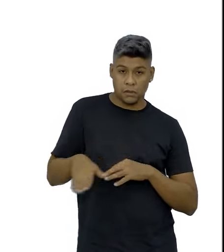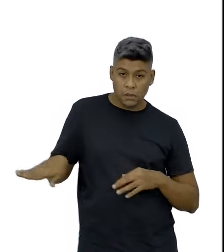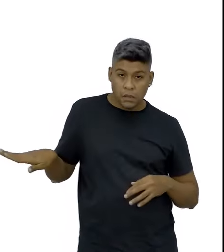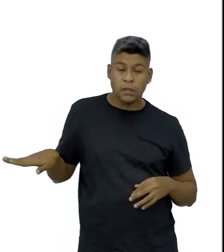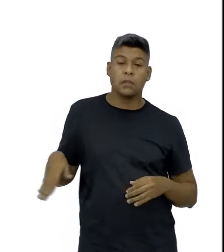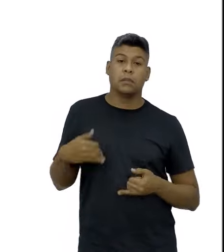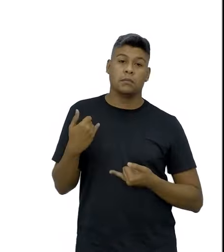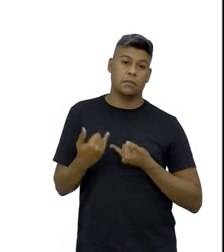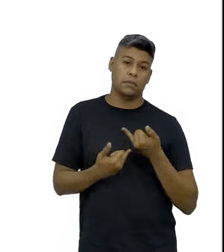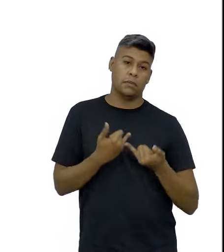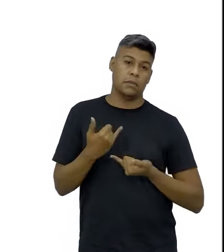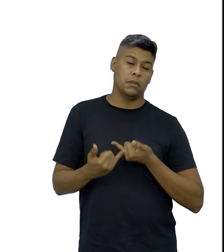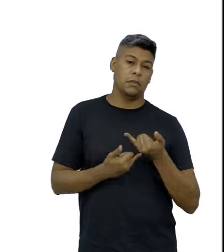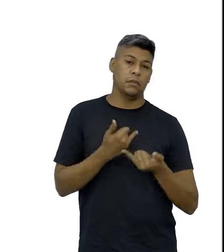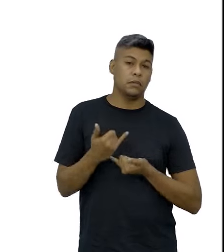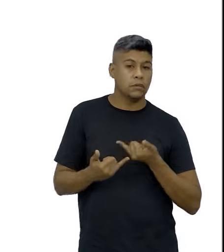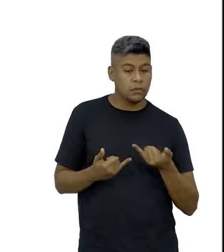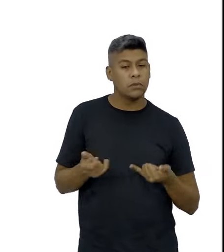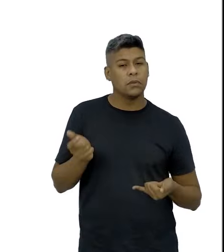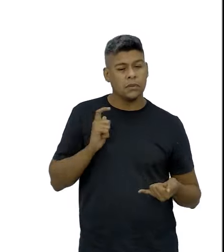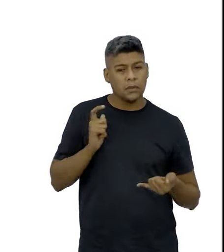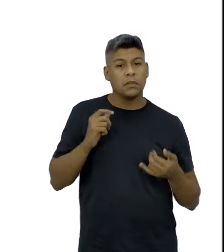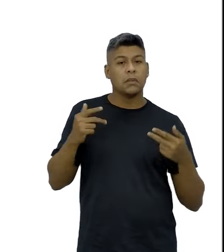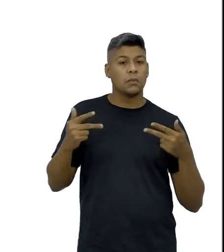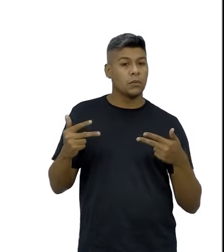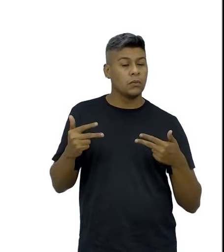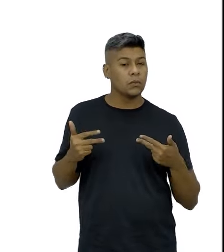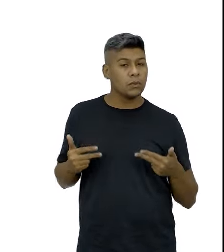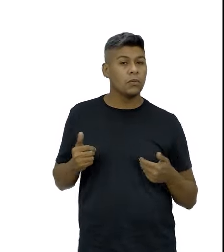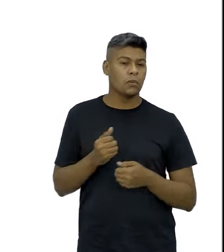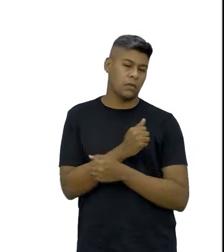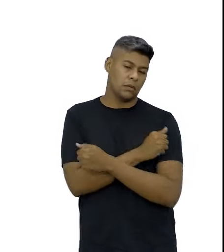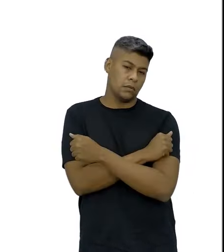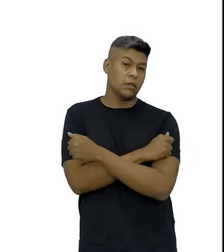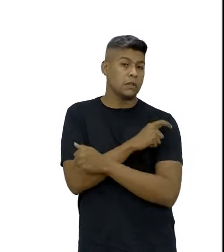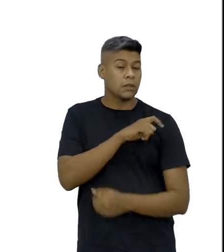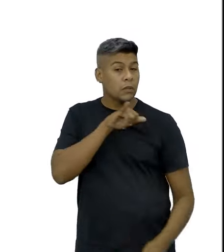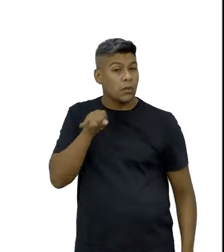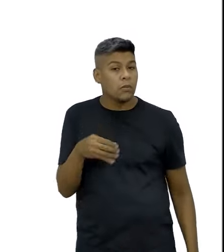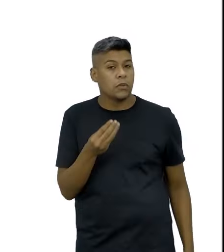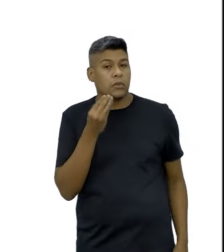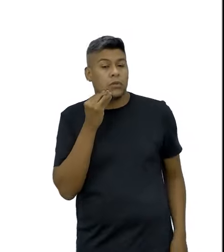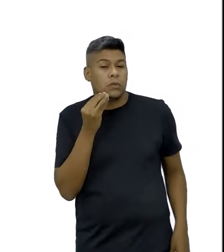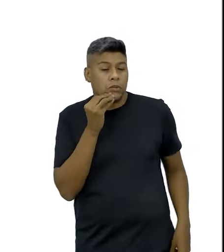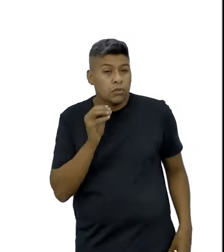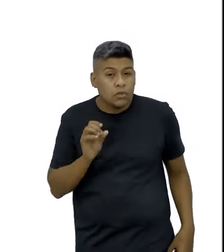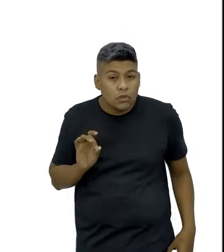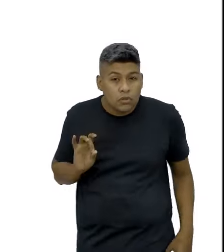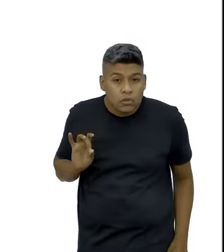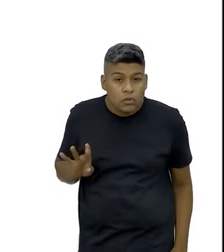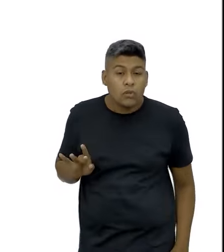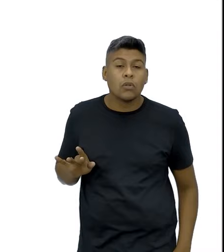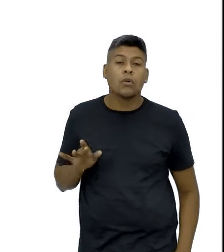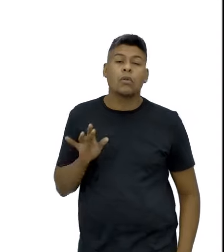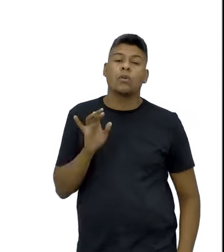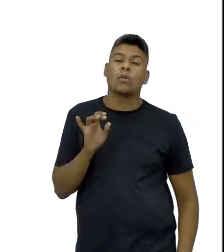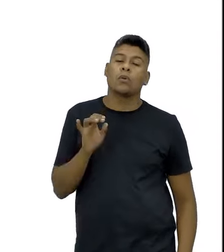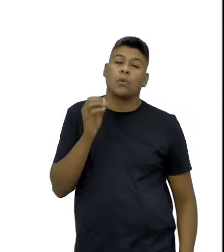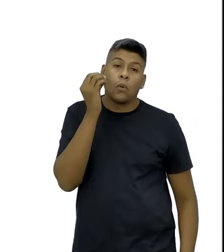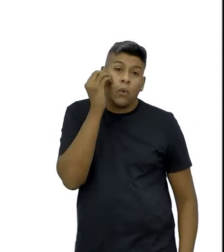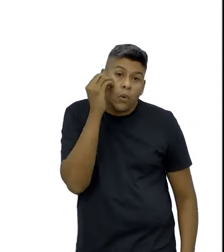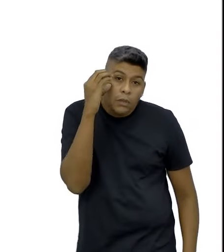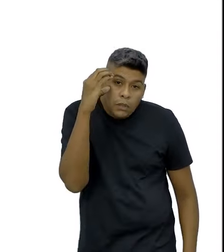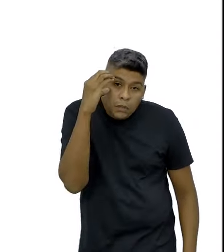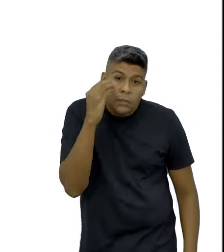lá no caderno do professor, que traz o link, os estudantes eles terão a oportunidade não apenas de ampliar seu repertório